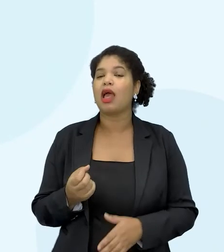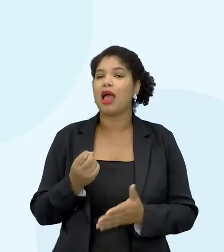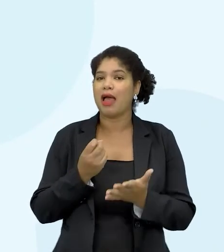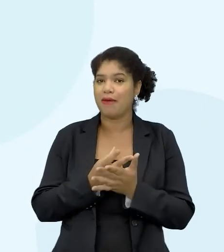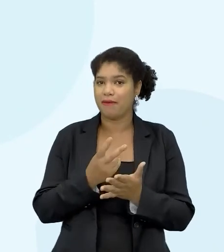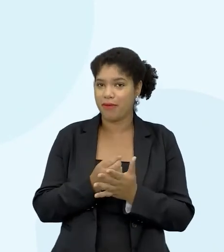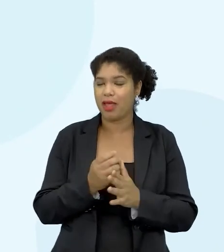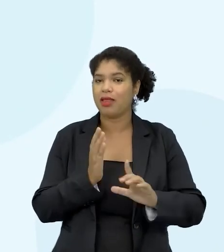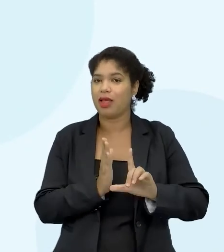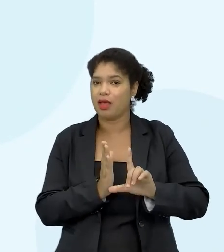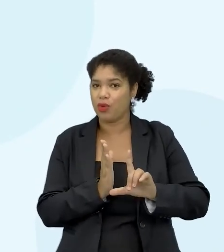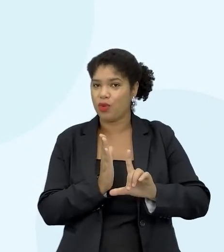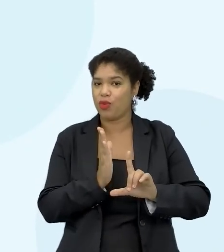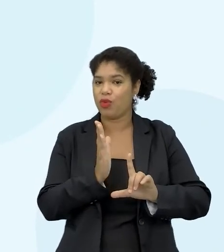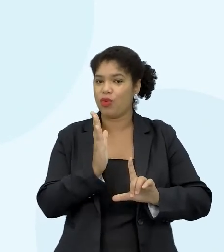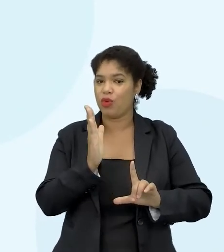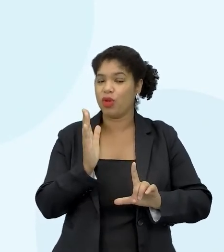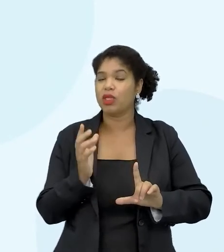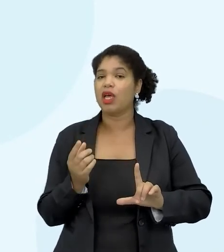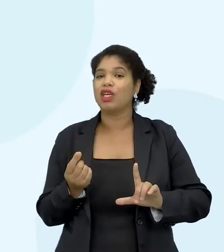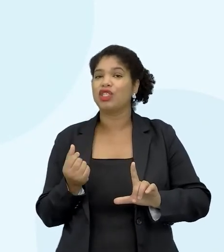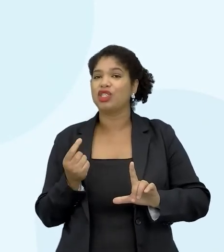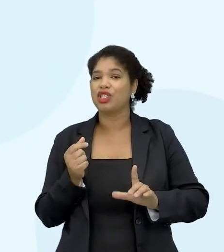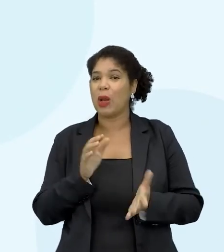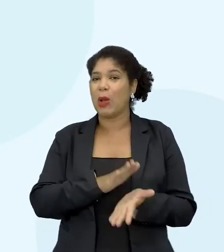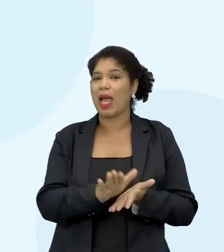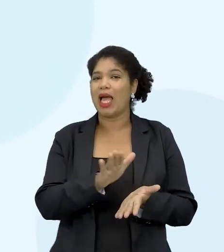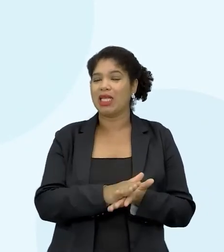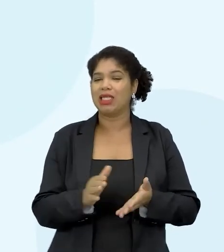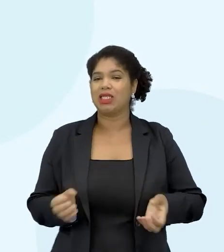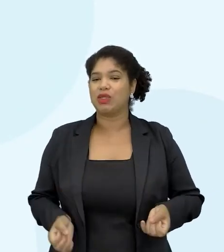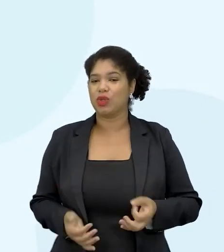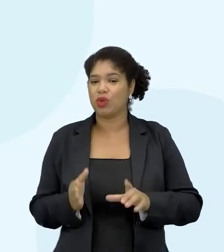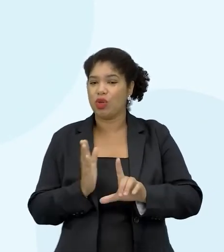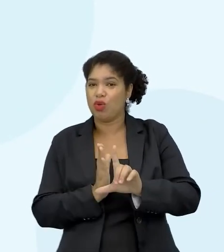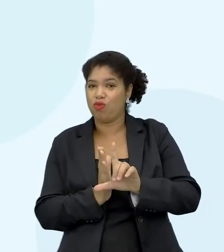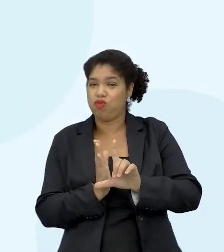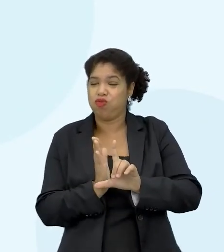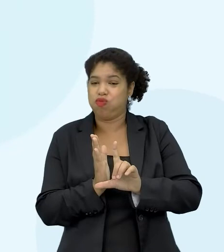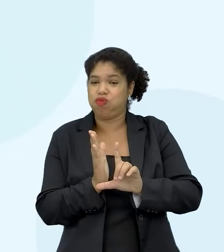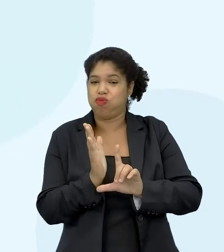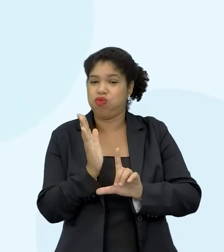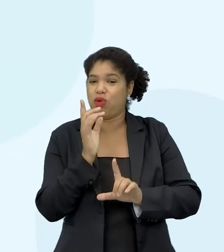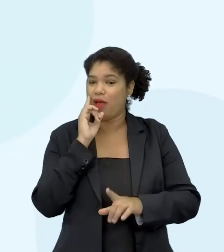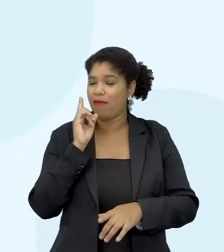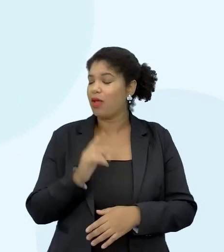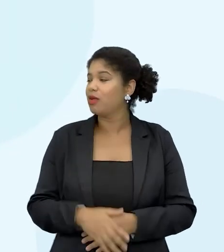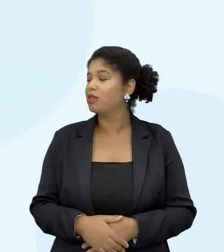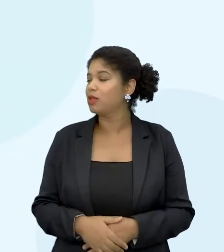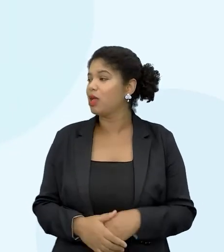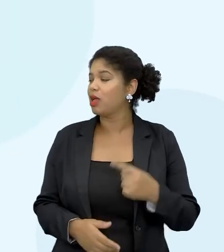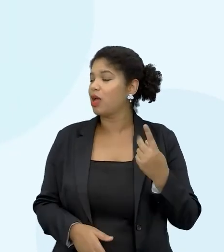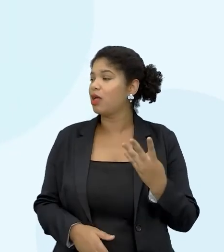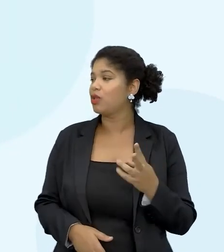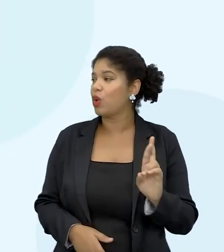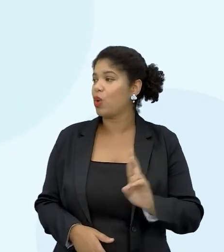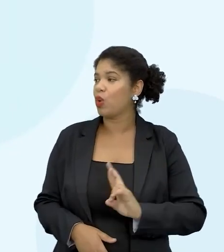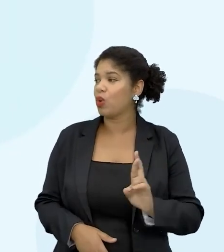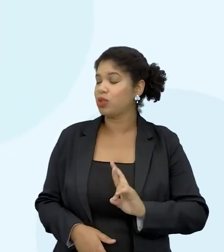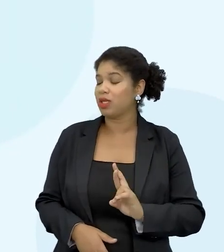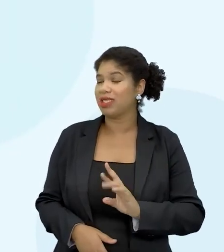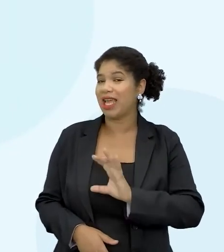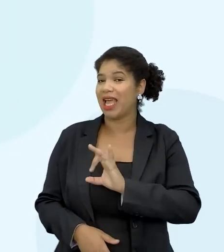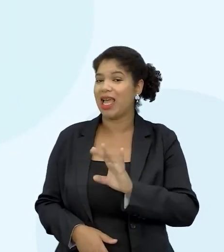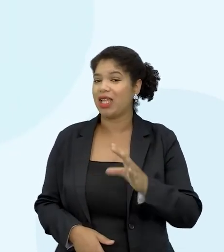crescendo também, mas um cresce muito mais rapidamente, né? Veja que o custo é R$14 por